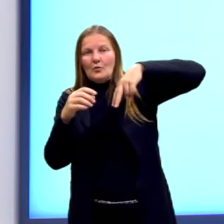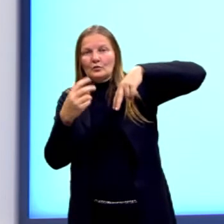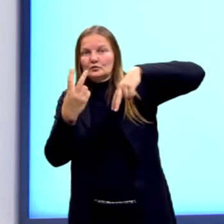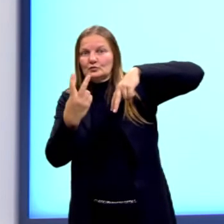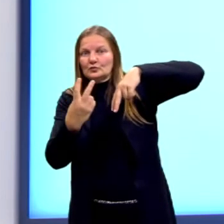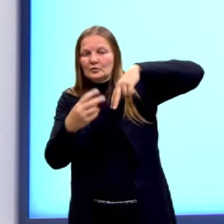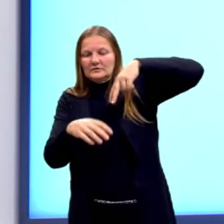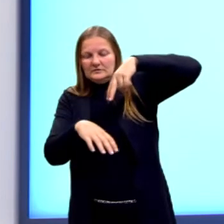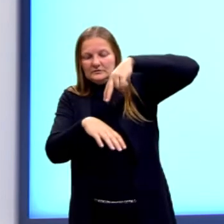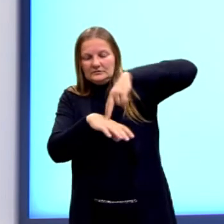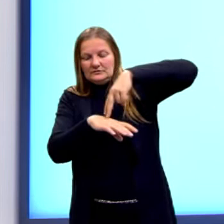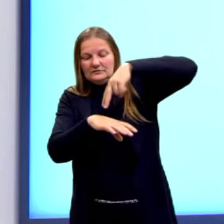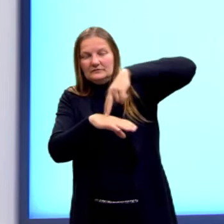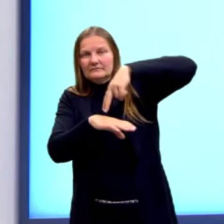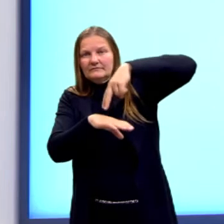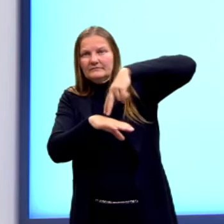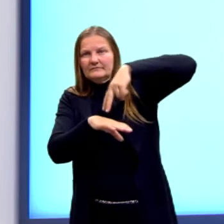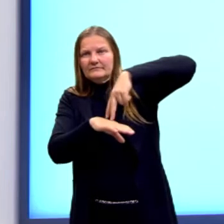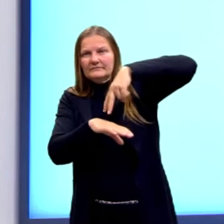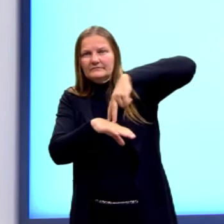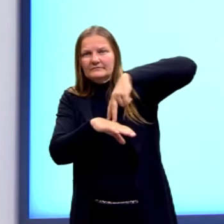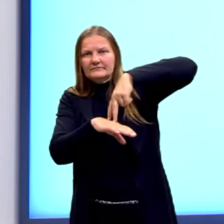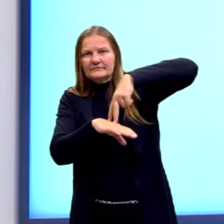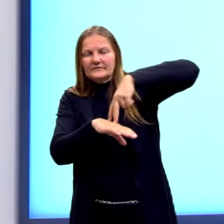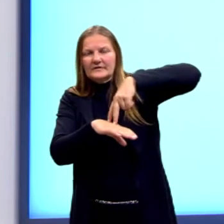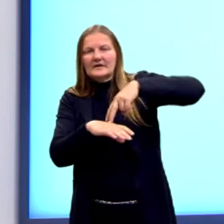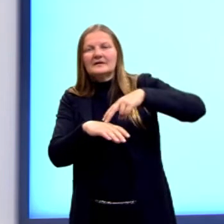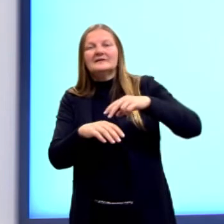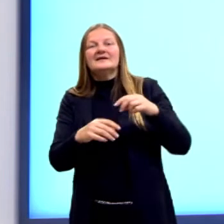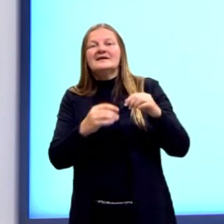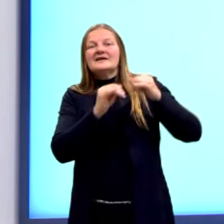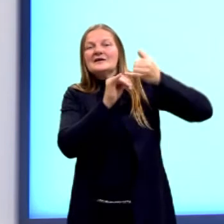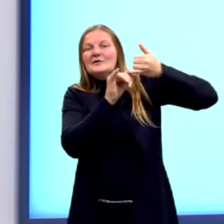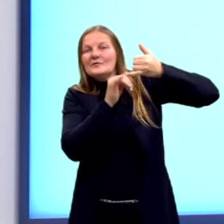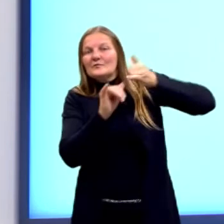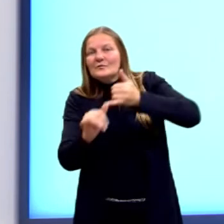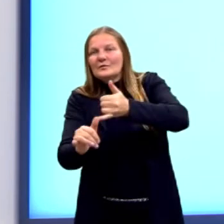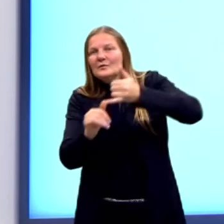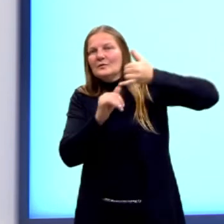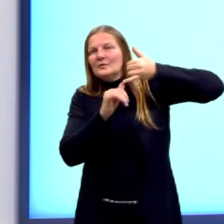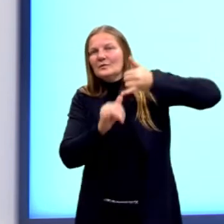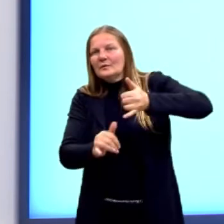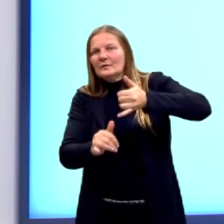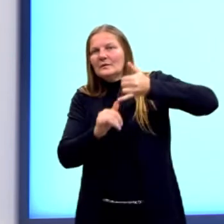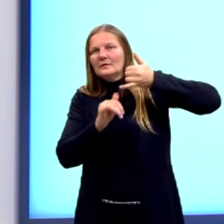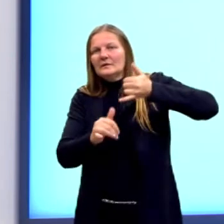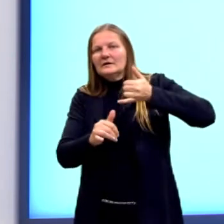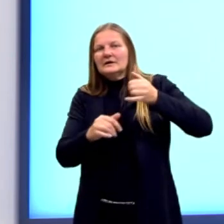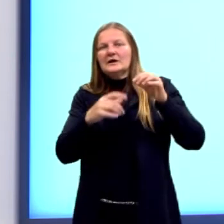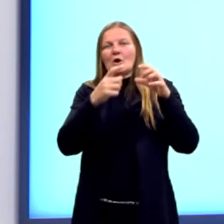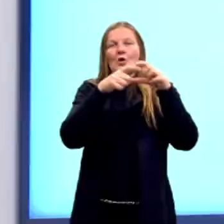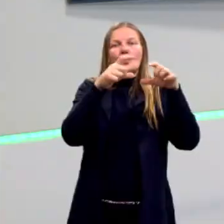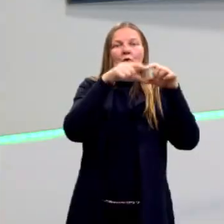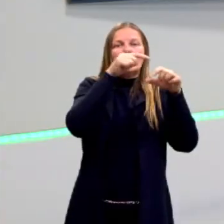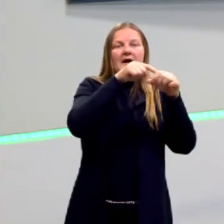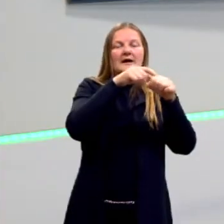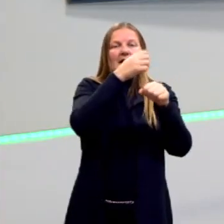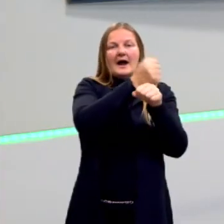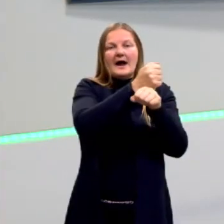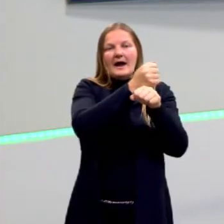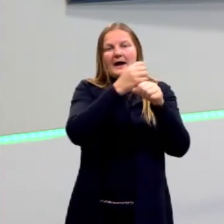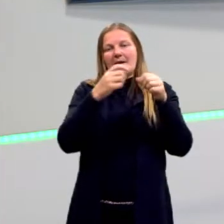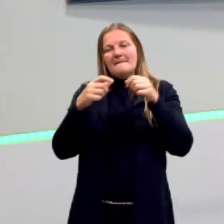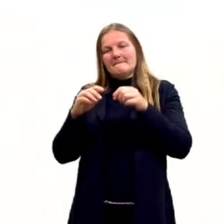toque no solo a gente vai ter então um fluxo de cargas elétricas na elas vão sair então do potencial